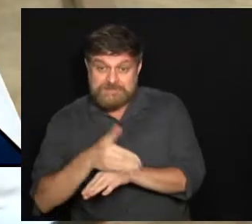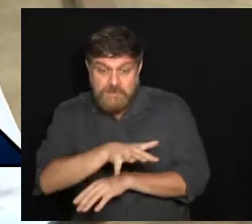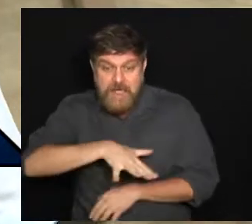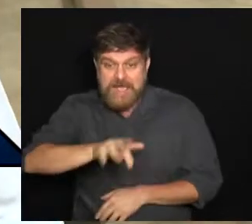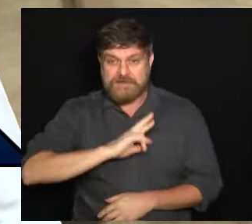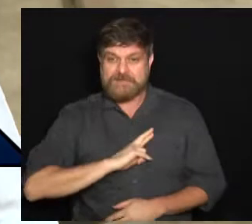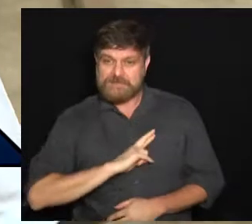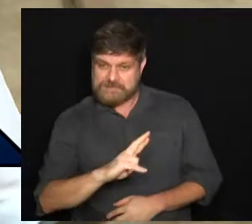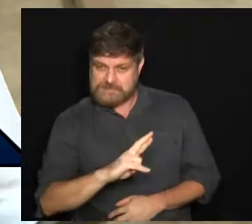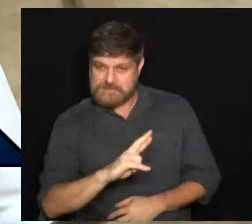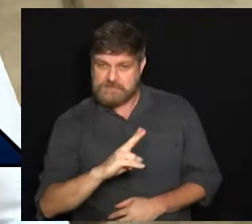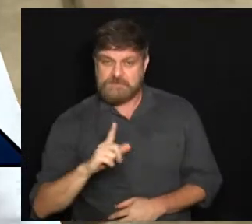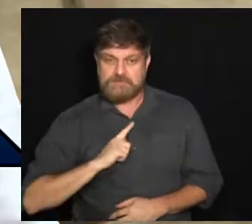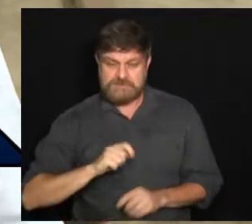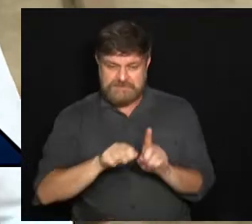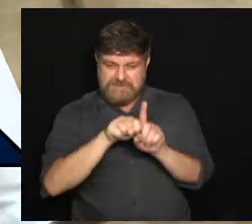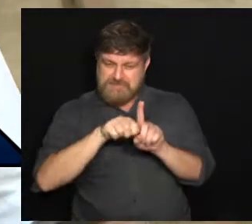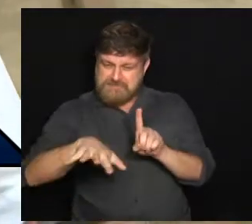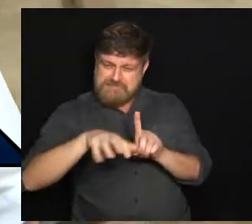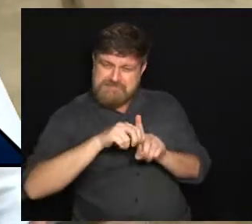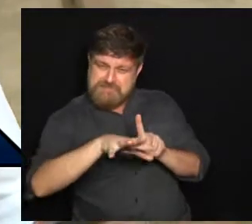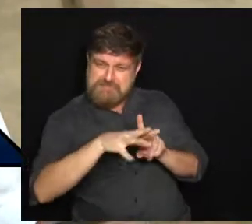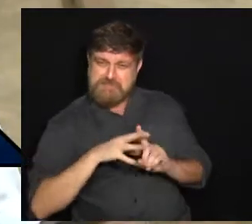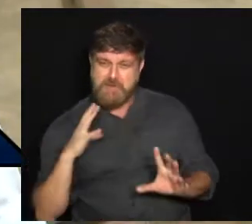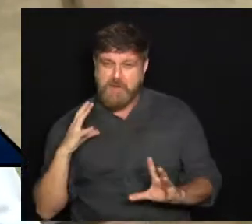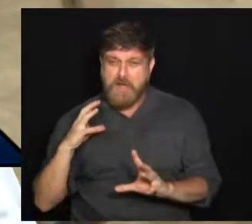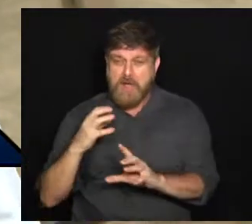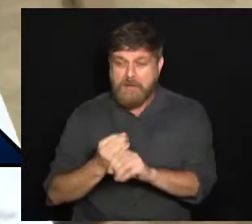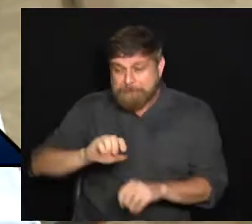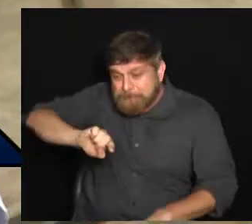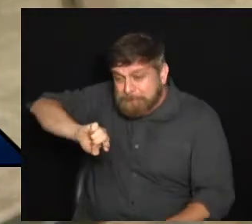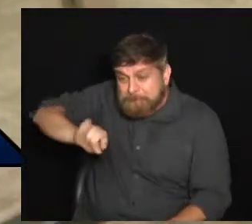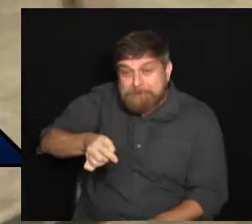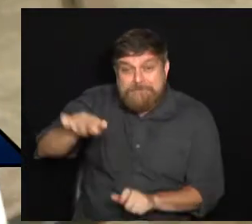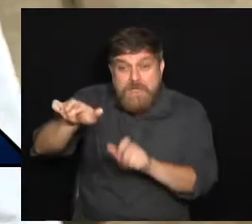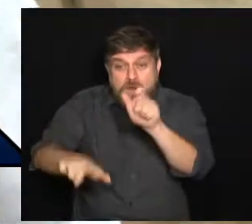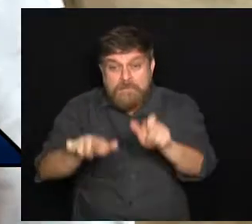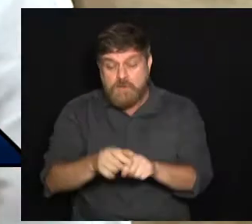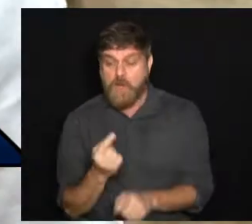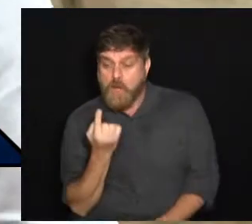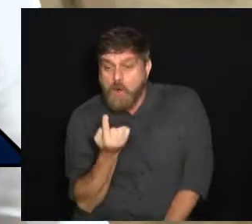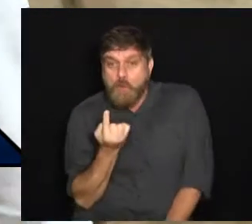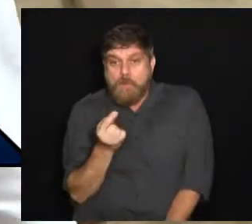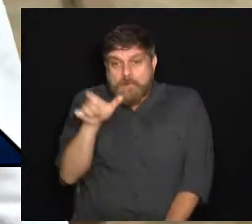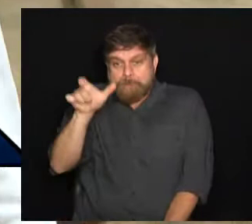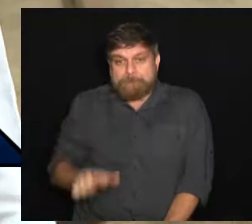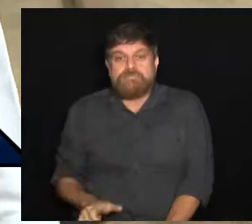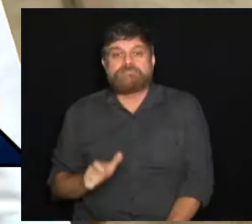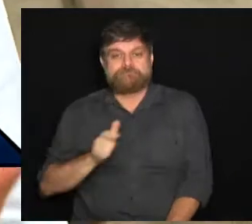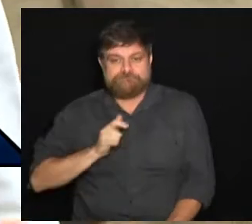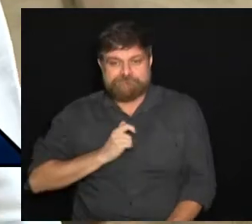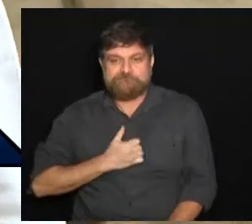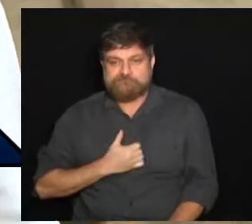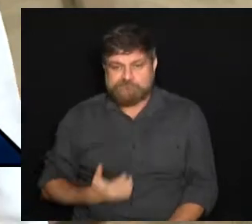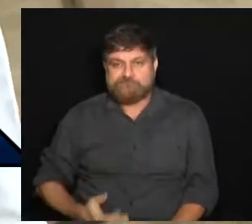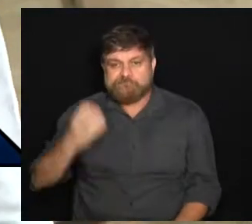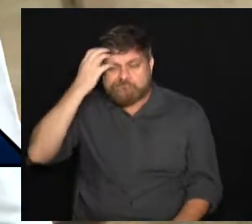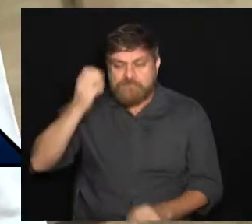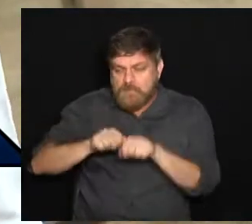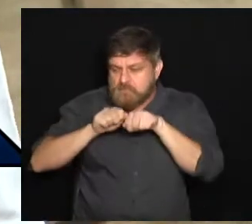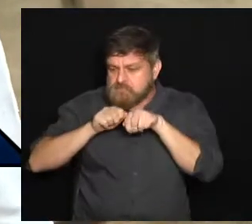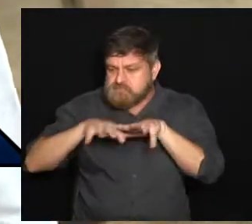religiosos, é estimado que ela tenha contaminado até 1.000 pessoas. Uma pessoa foi responsável por cerca de 1.000 casos